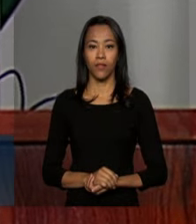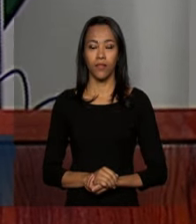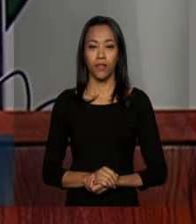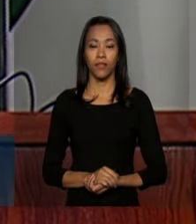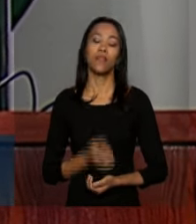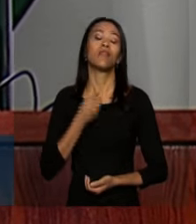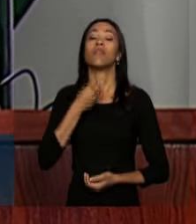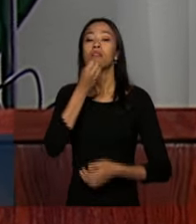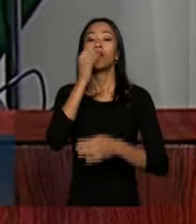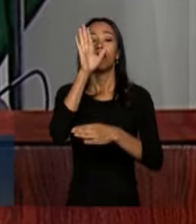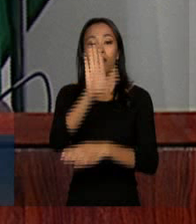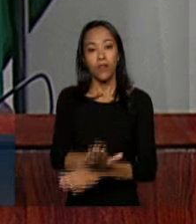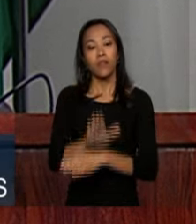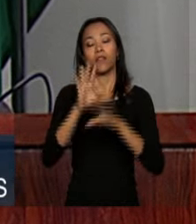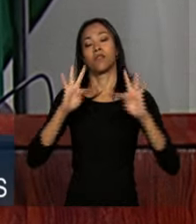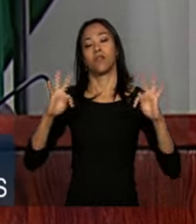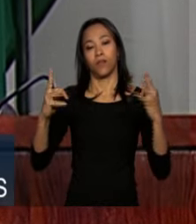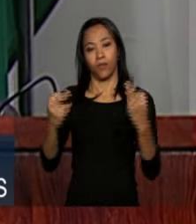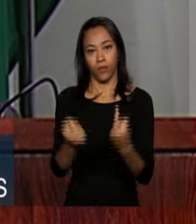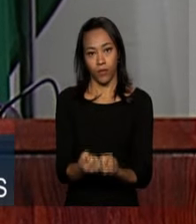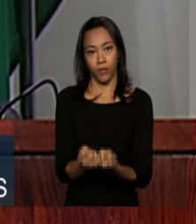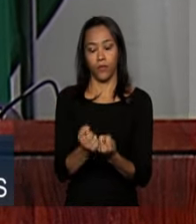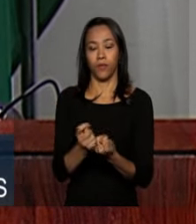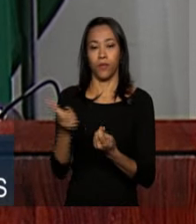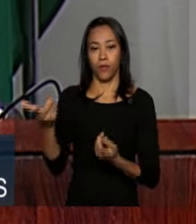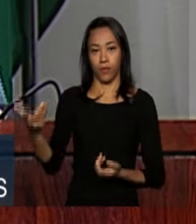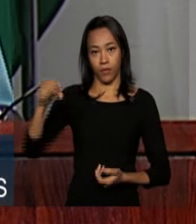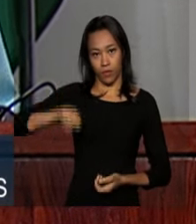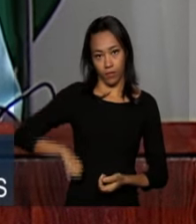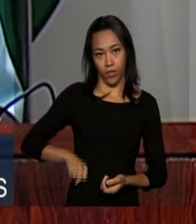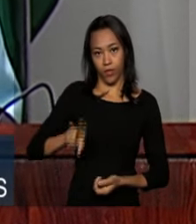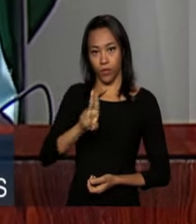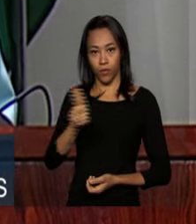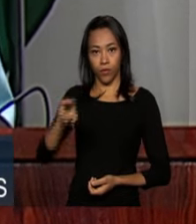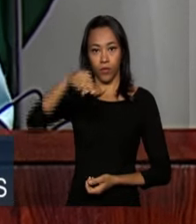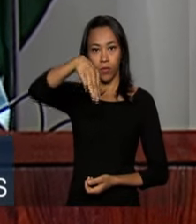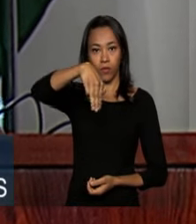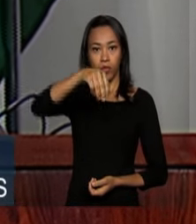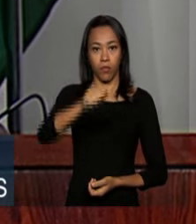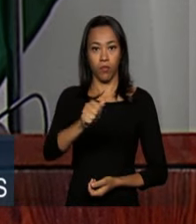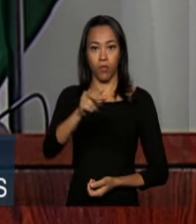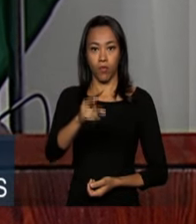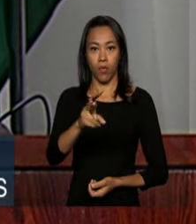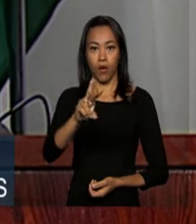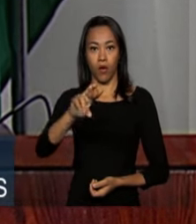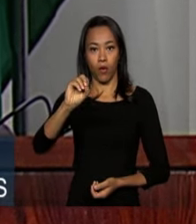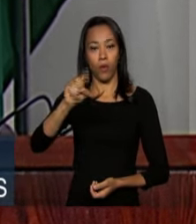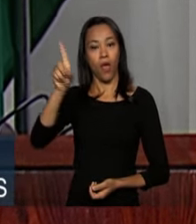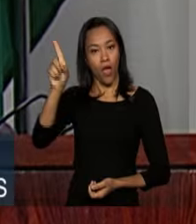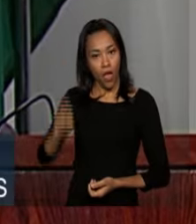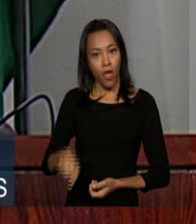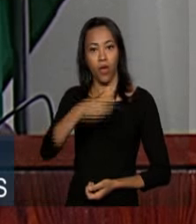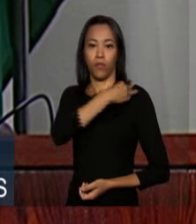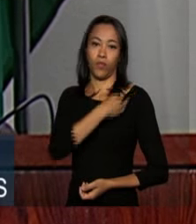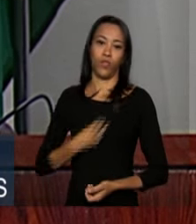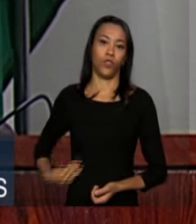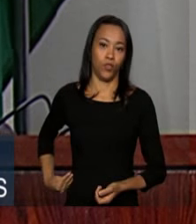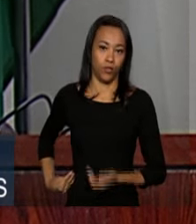Boa tarde a todos. Embaixador Mauro Vieira, ministro das Relações